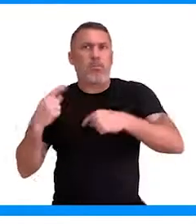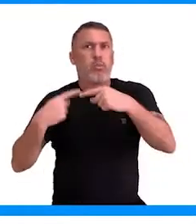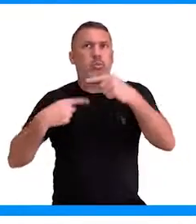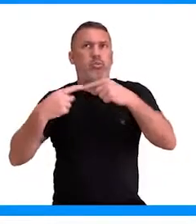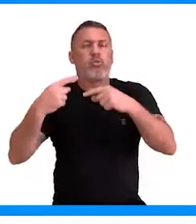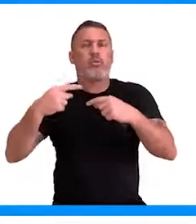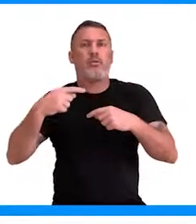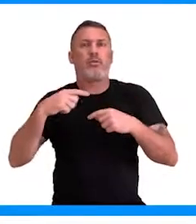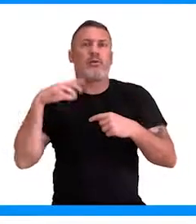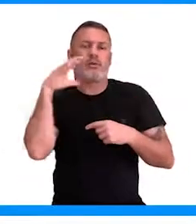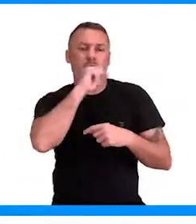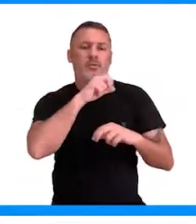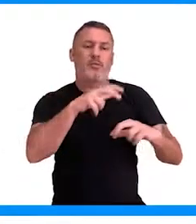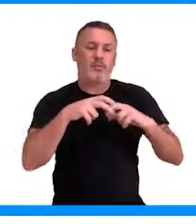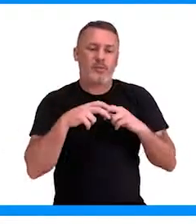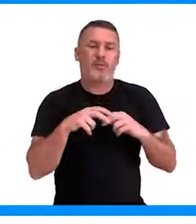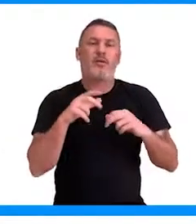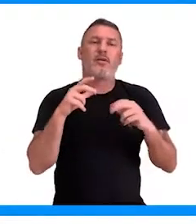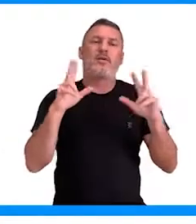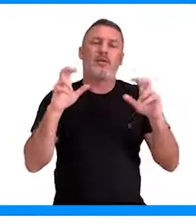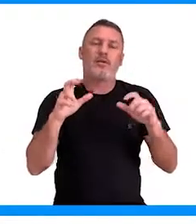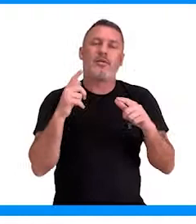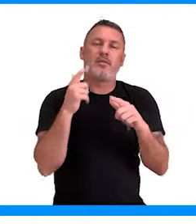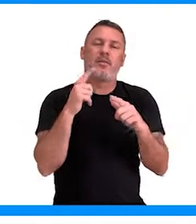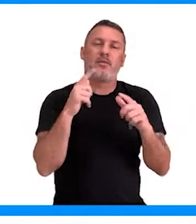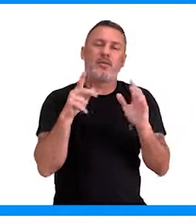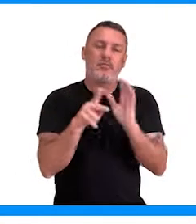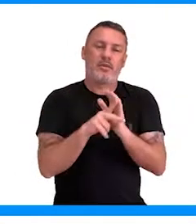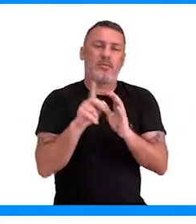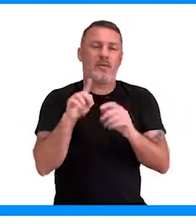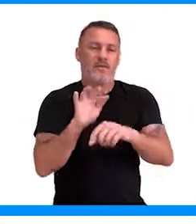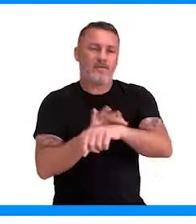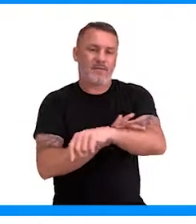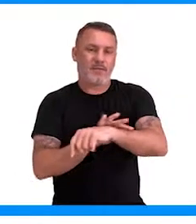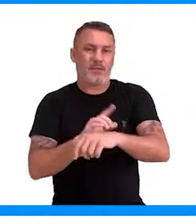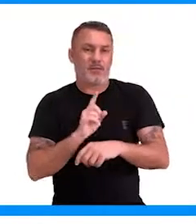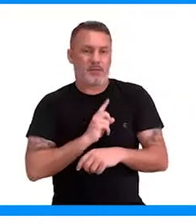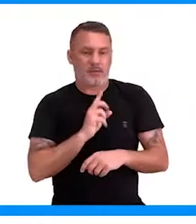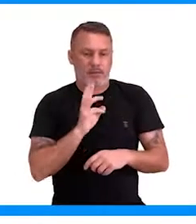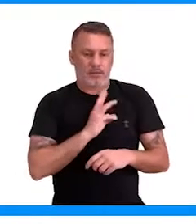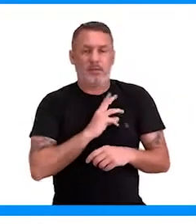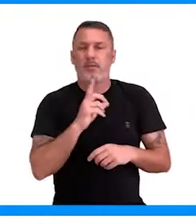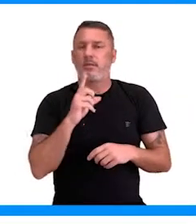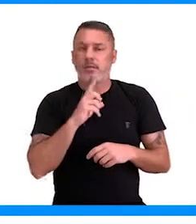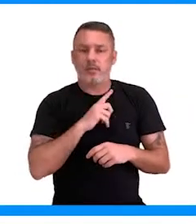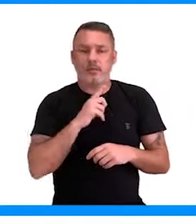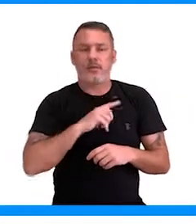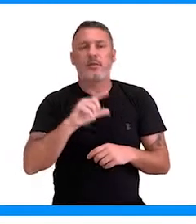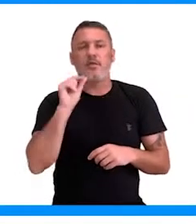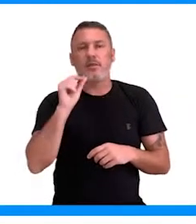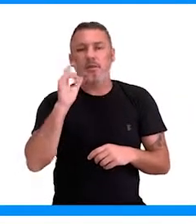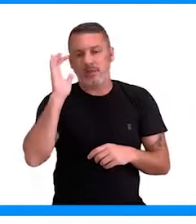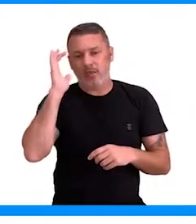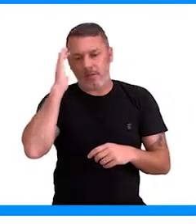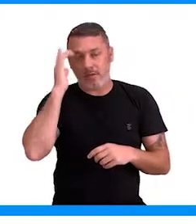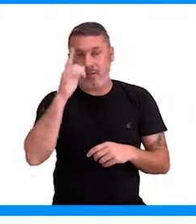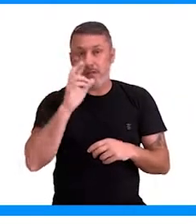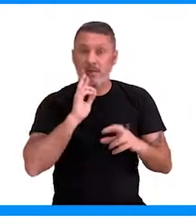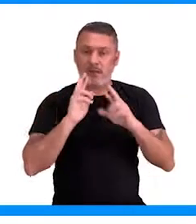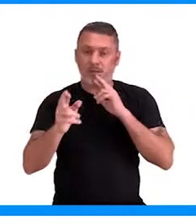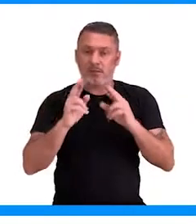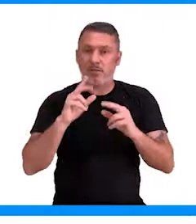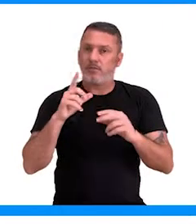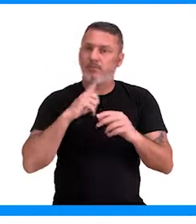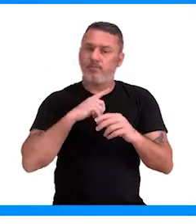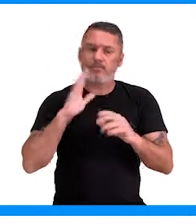né? Então, para os nossos problemas de física para ensino médio, a gente vai desprezar a resistência do